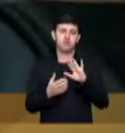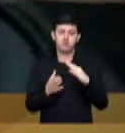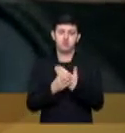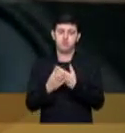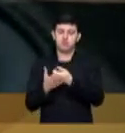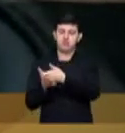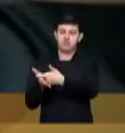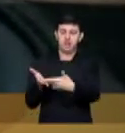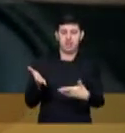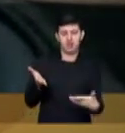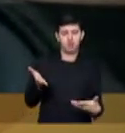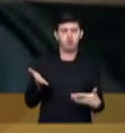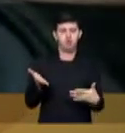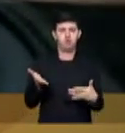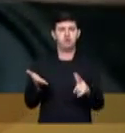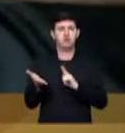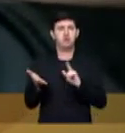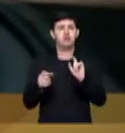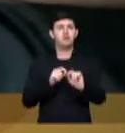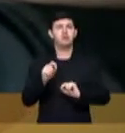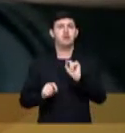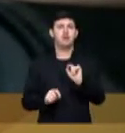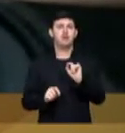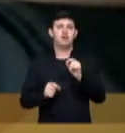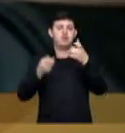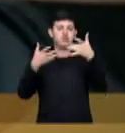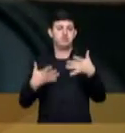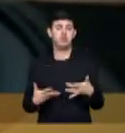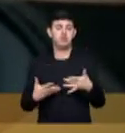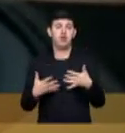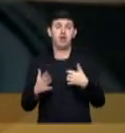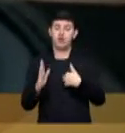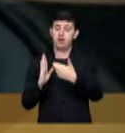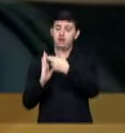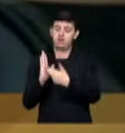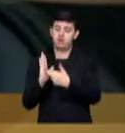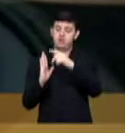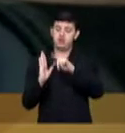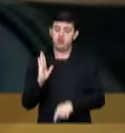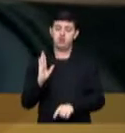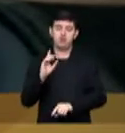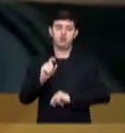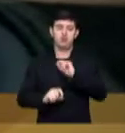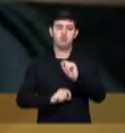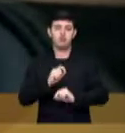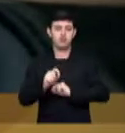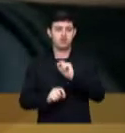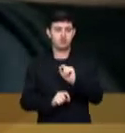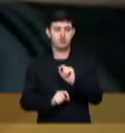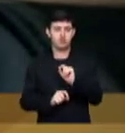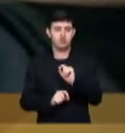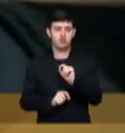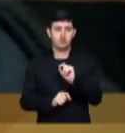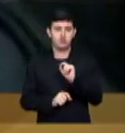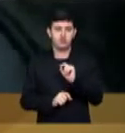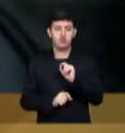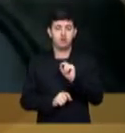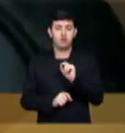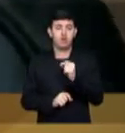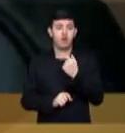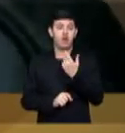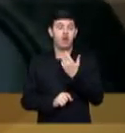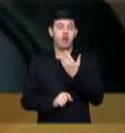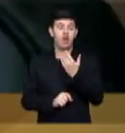trata fundamentalmente da regulamentação da publicidade infantil de alimentos